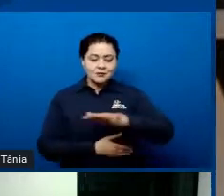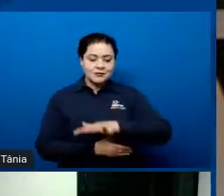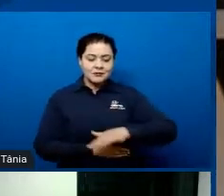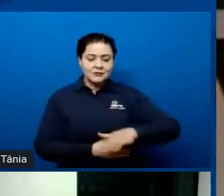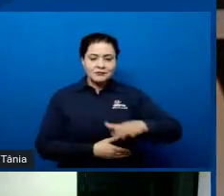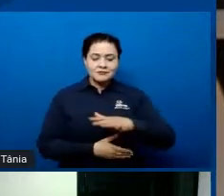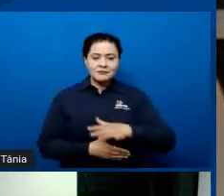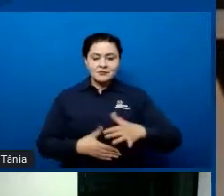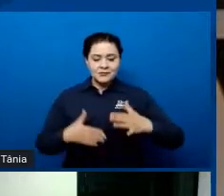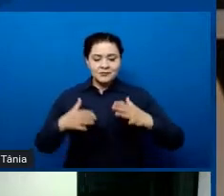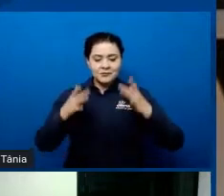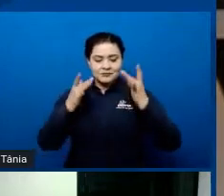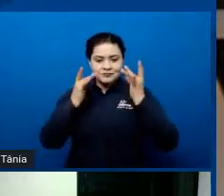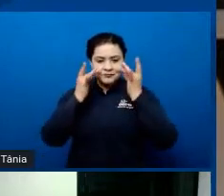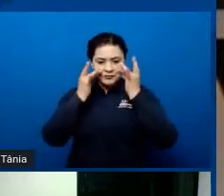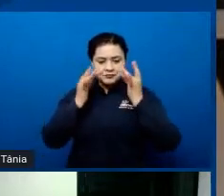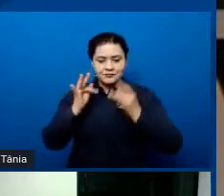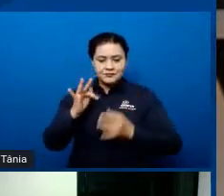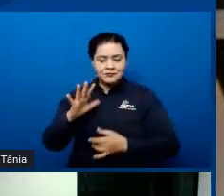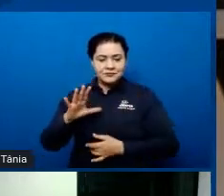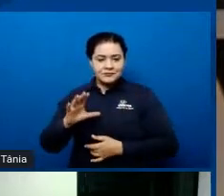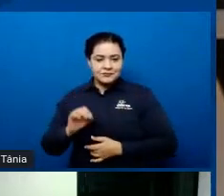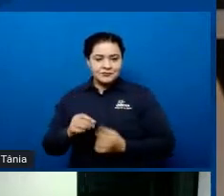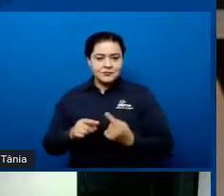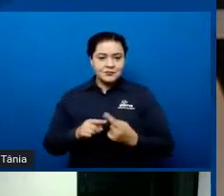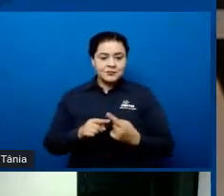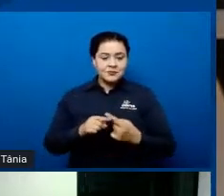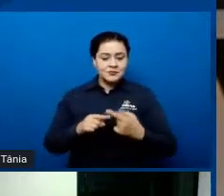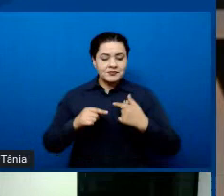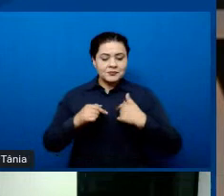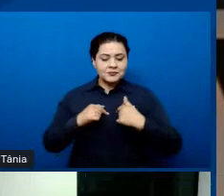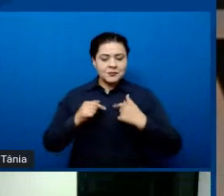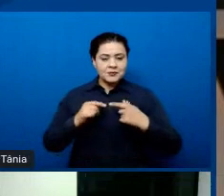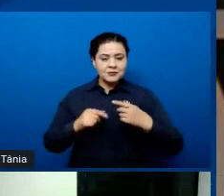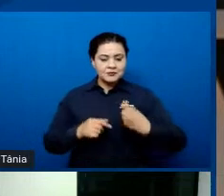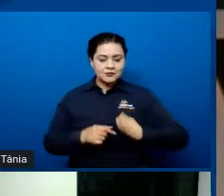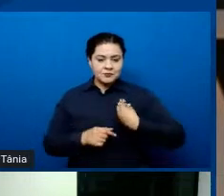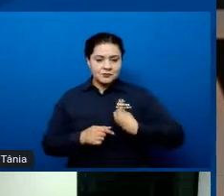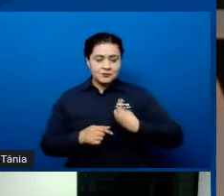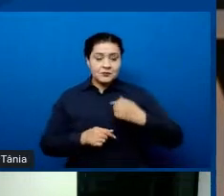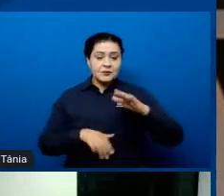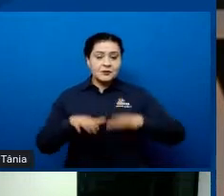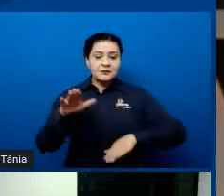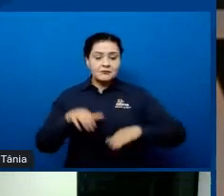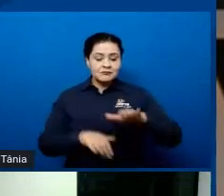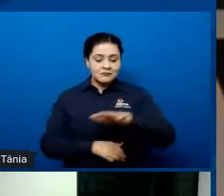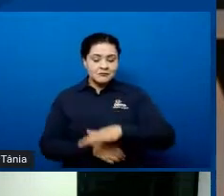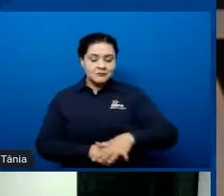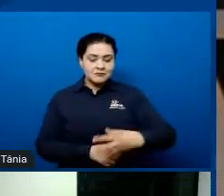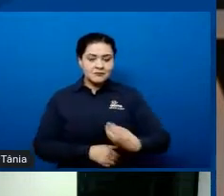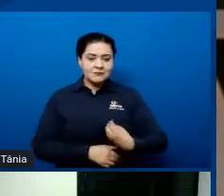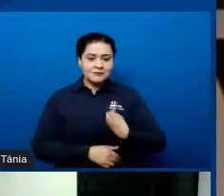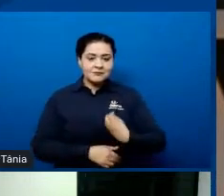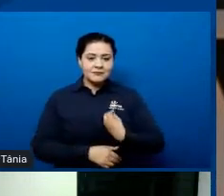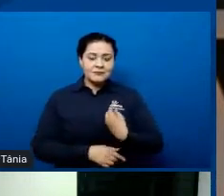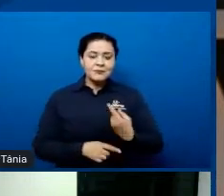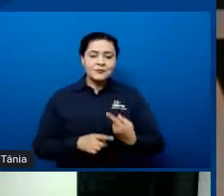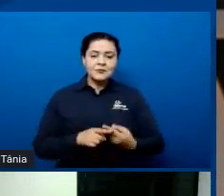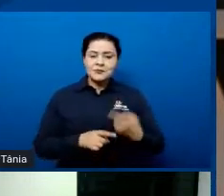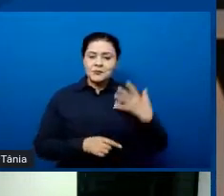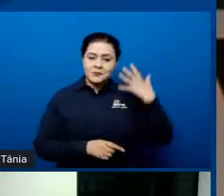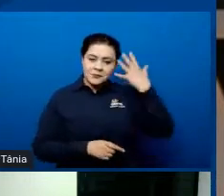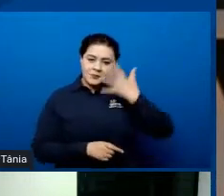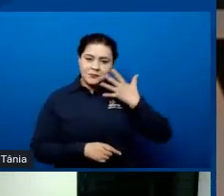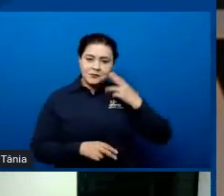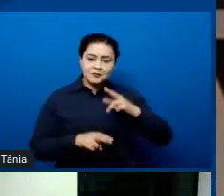físico. Isso quer dizer o quê? A minha projeção depende do espaço que eu estou. Por isso que o nome da palestra é entre o real e